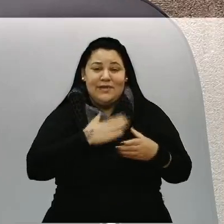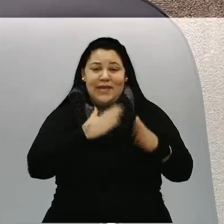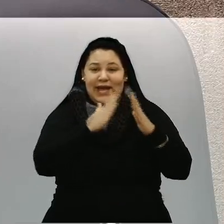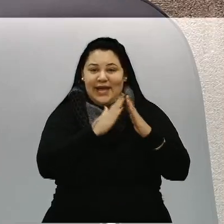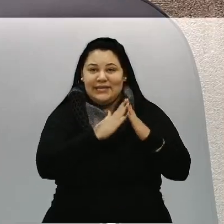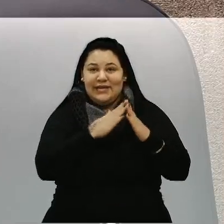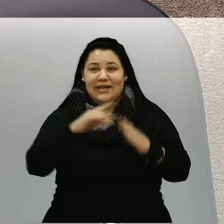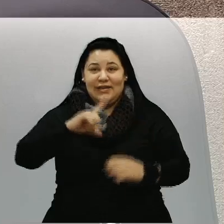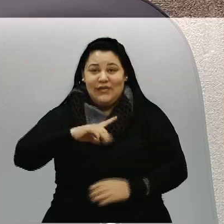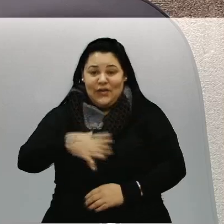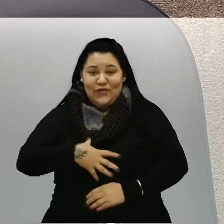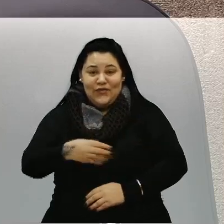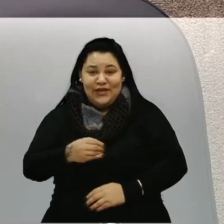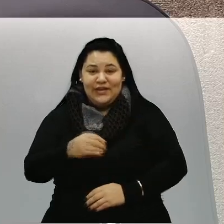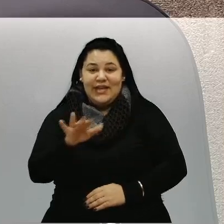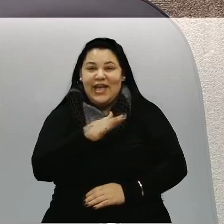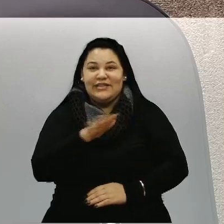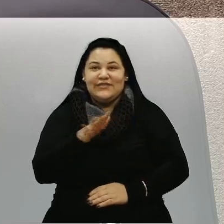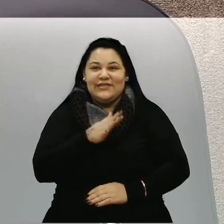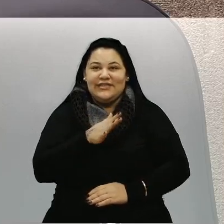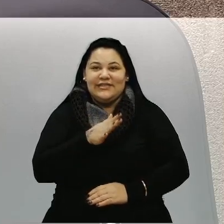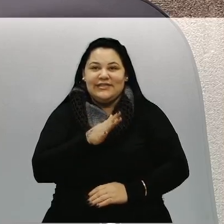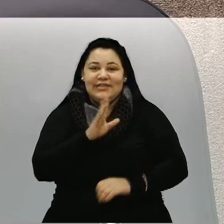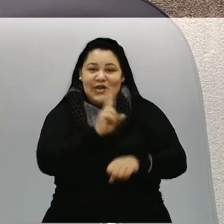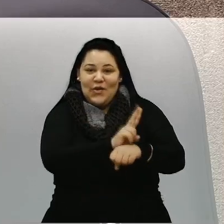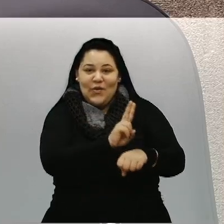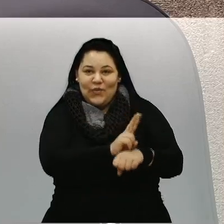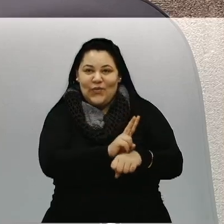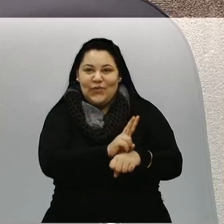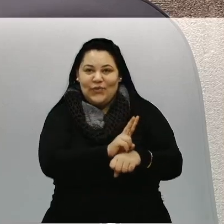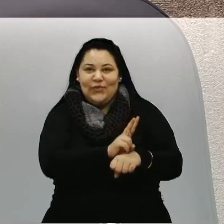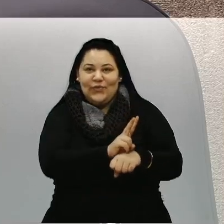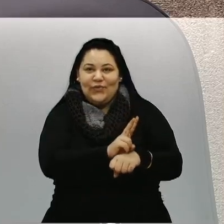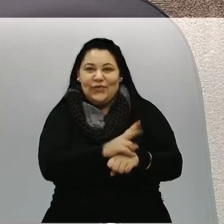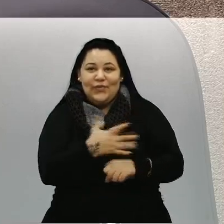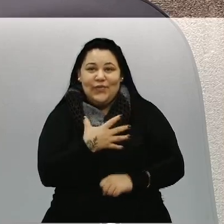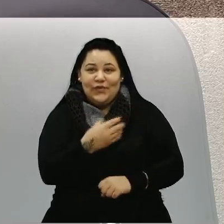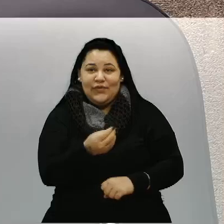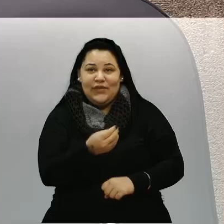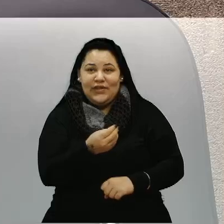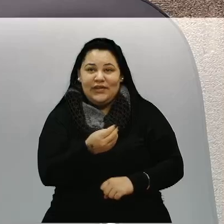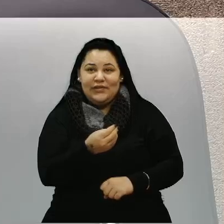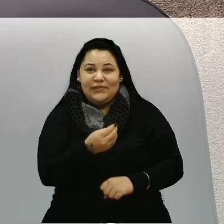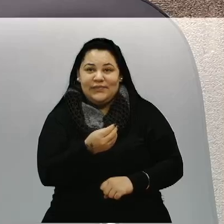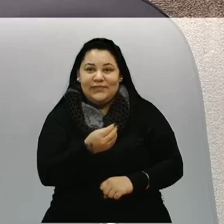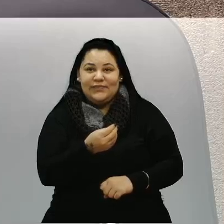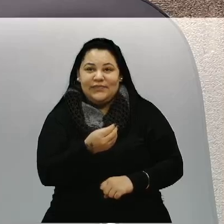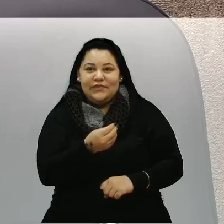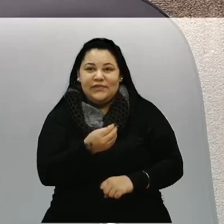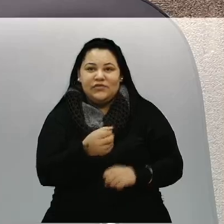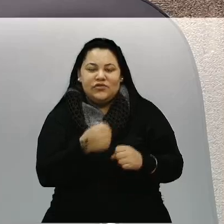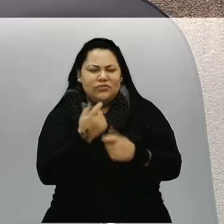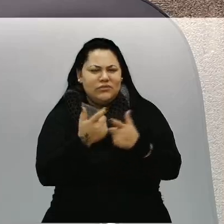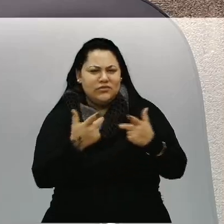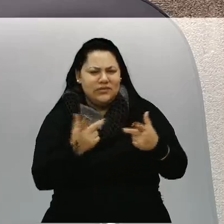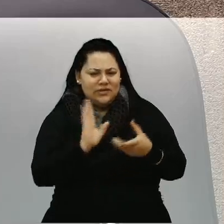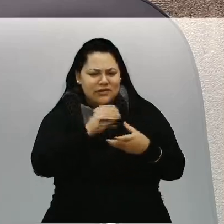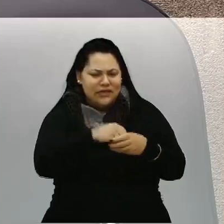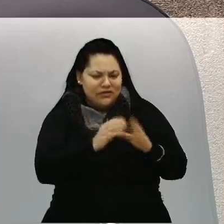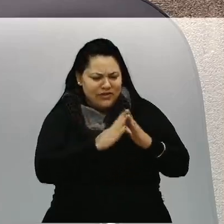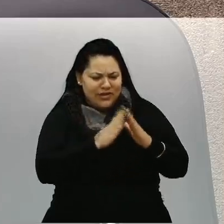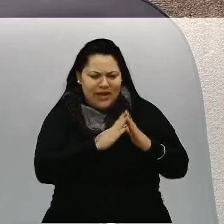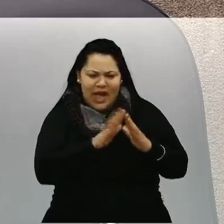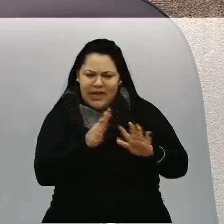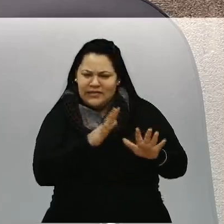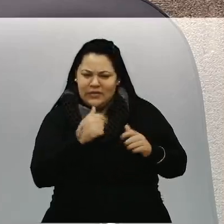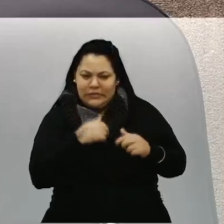filho e muitas vezes eu preservo ele de alguns serviços em casa. Aí quando eu me dou conta, eu digo não, eu